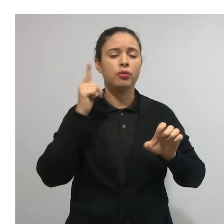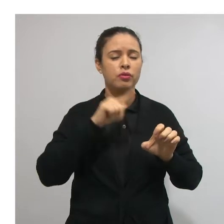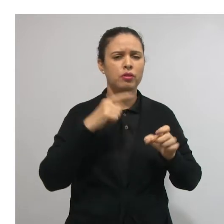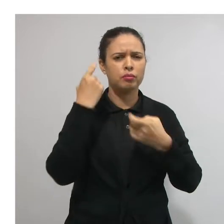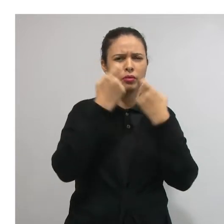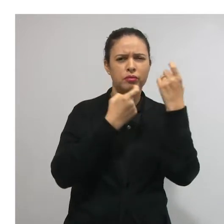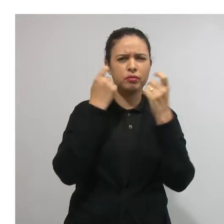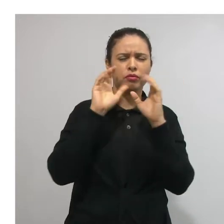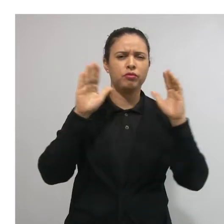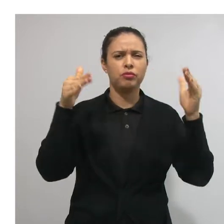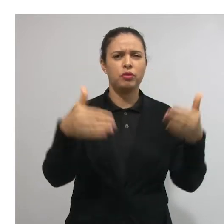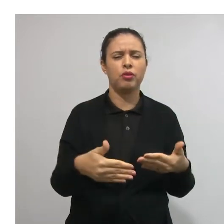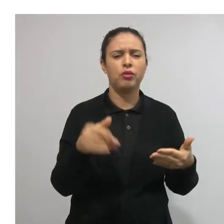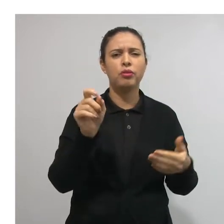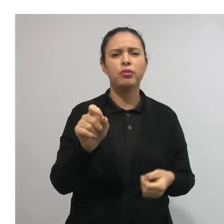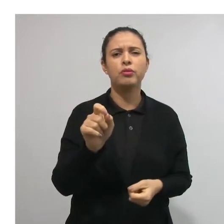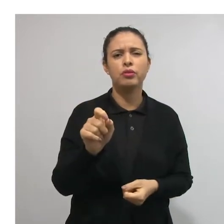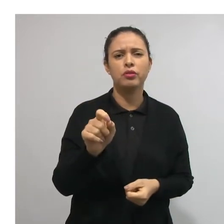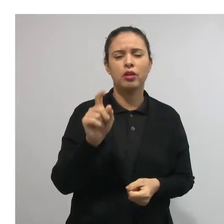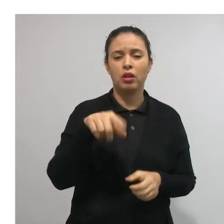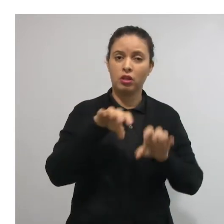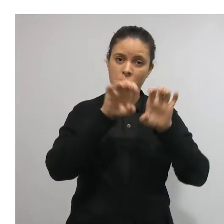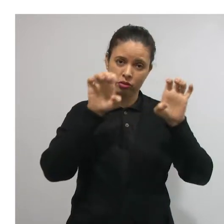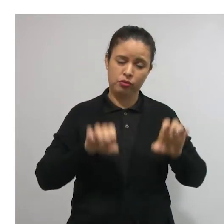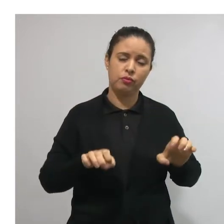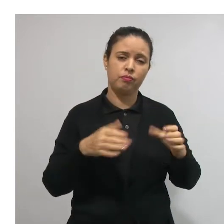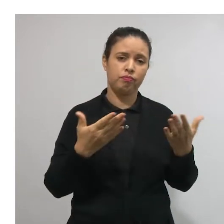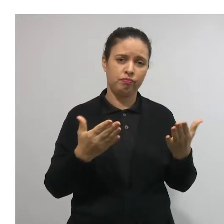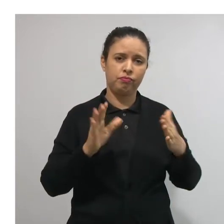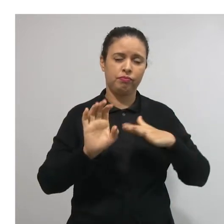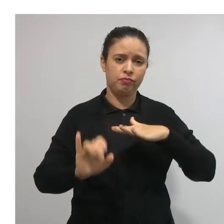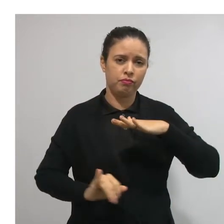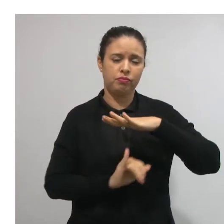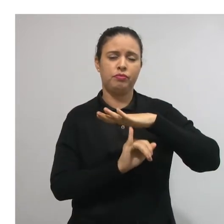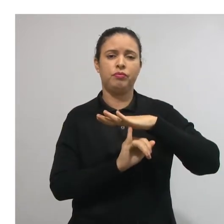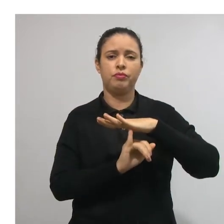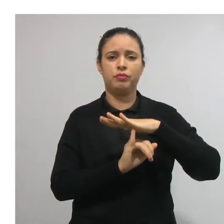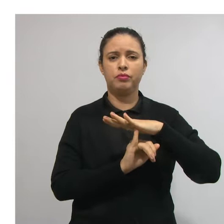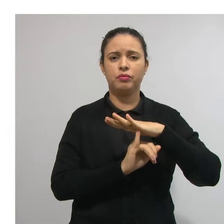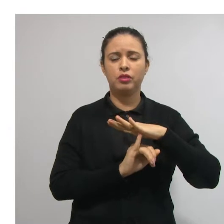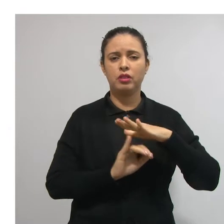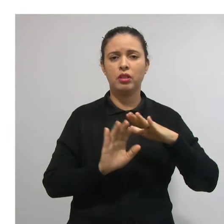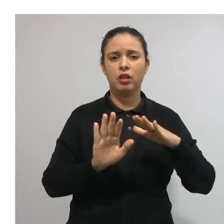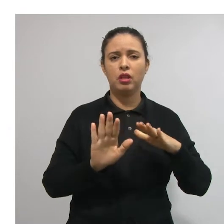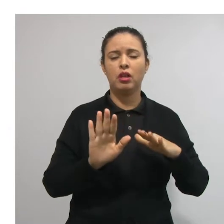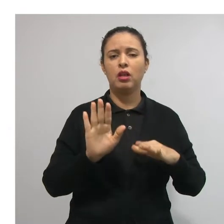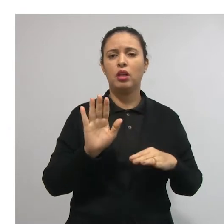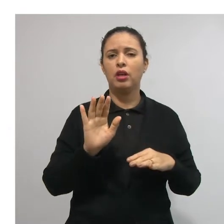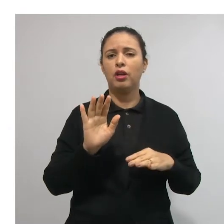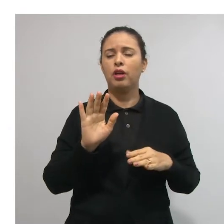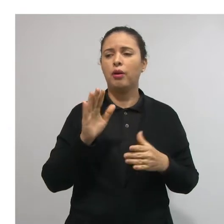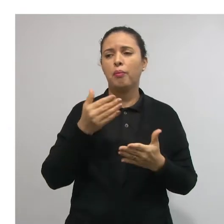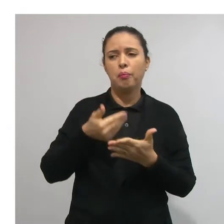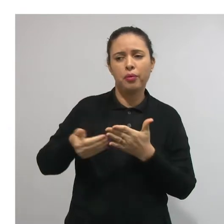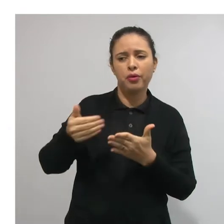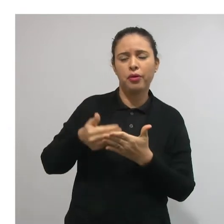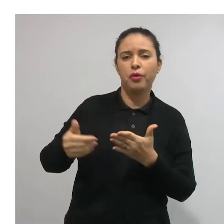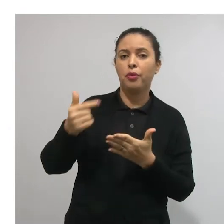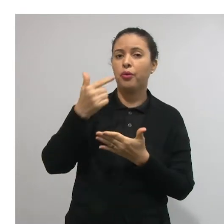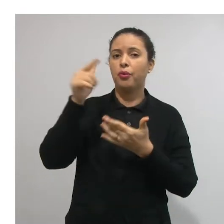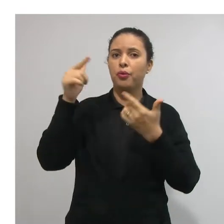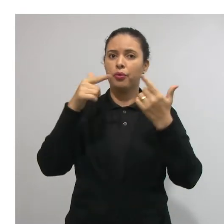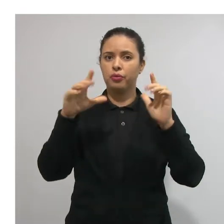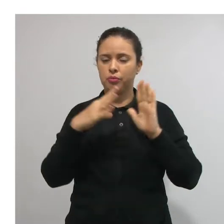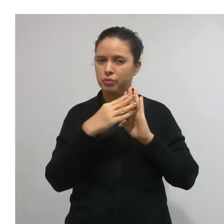a preocupação exclusiva com as estruturas, claro, em prejuízo de outros modos,